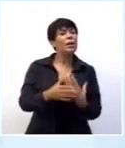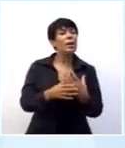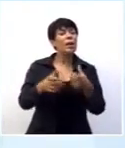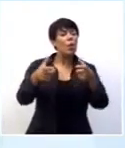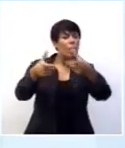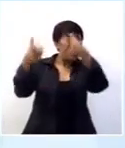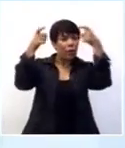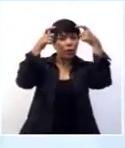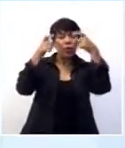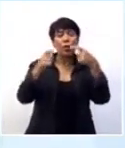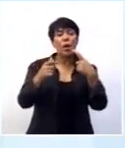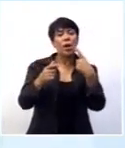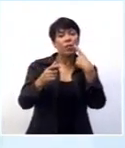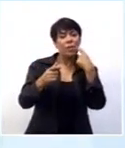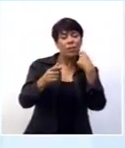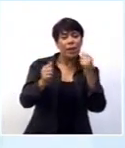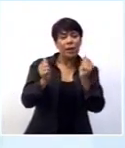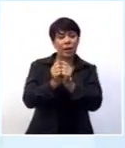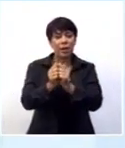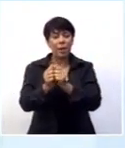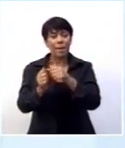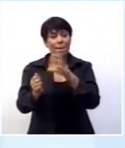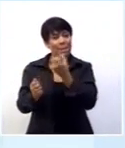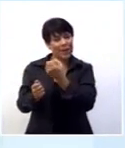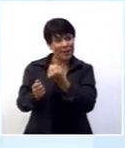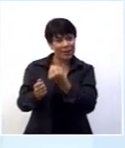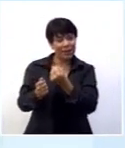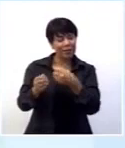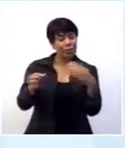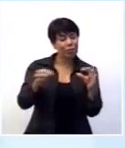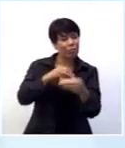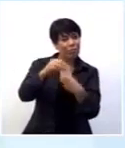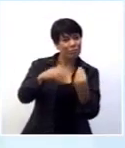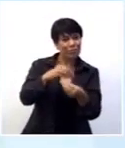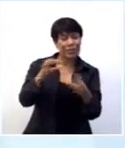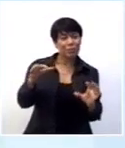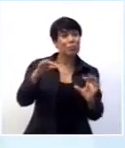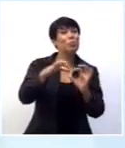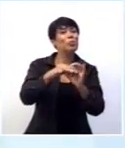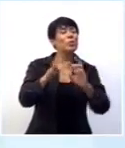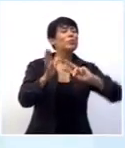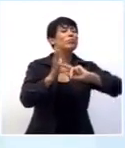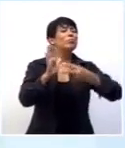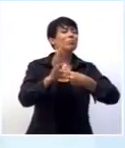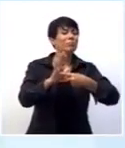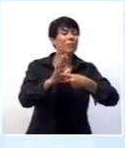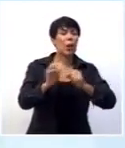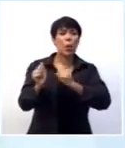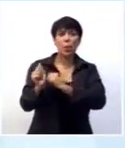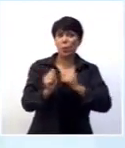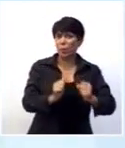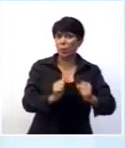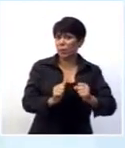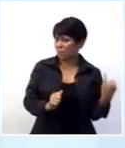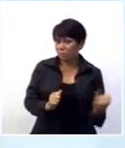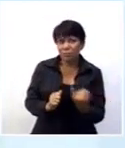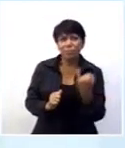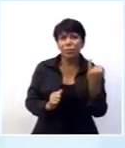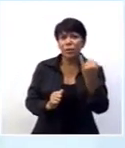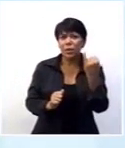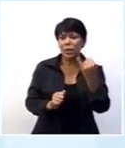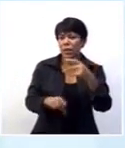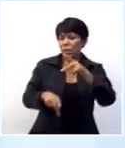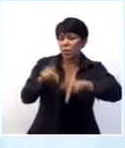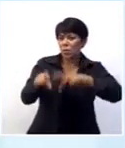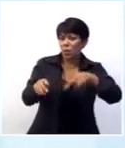ser branca e vermelha, que ele vai poder utilizar, significando o quê? Que ele uniu tudo, um símbolo de poder muito importante para vários povos, uma